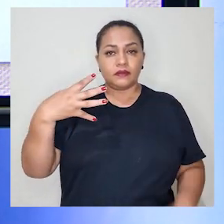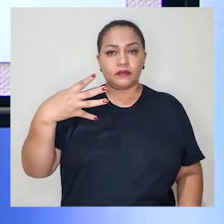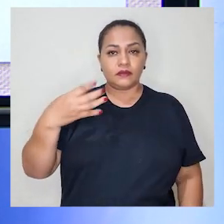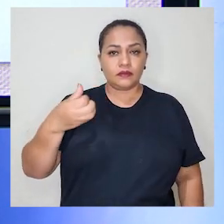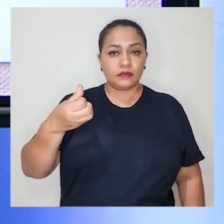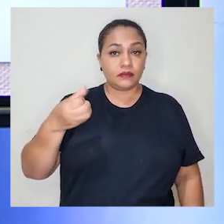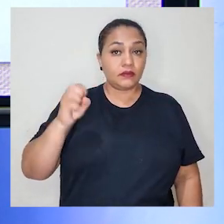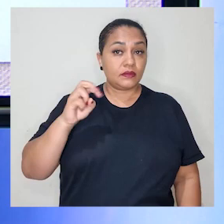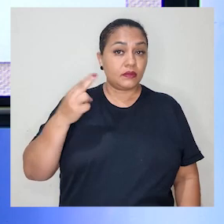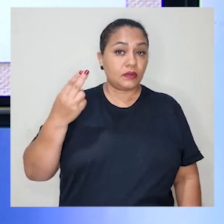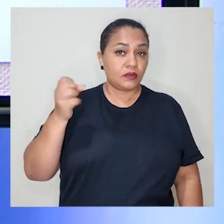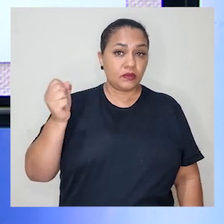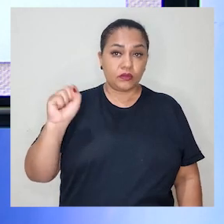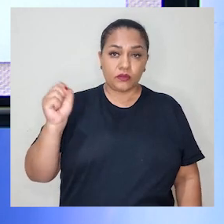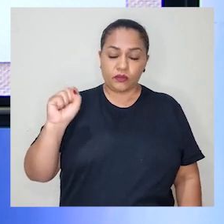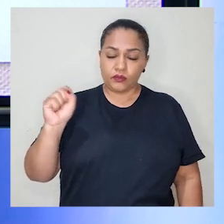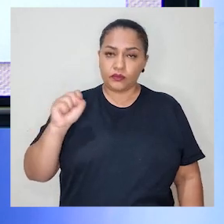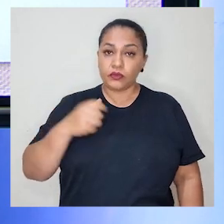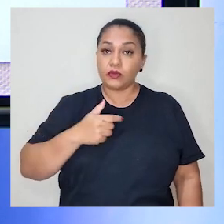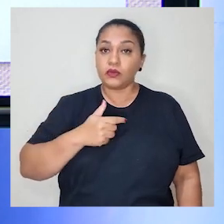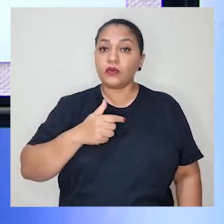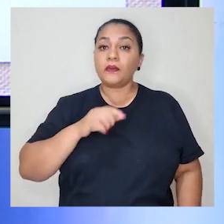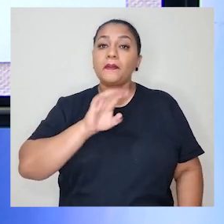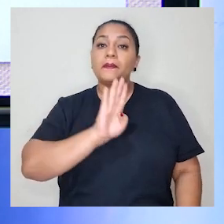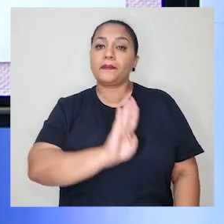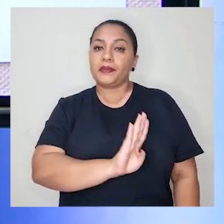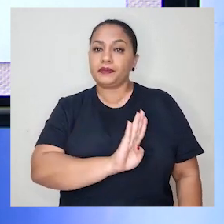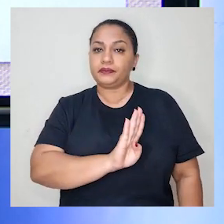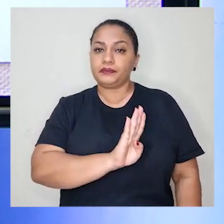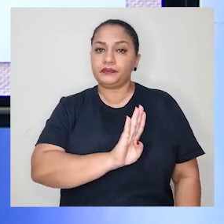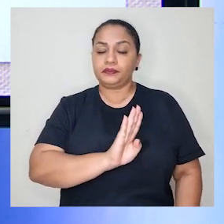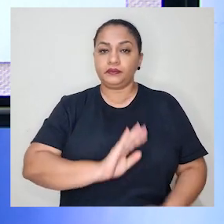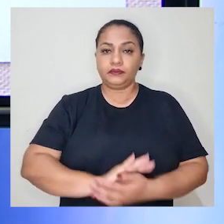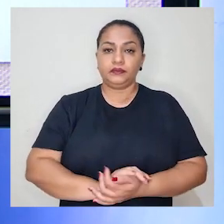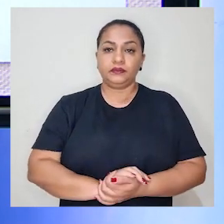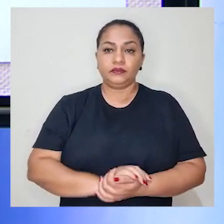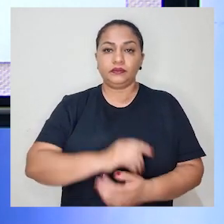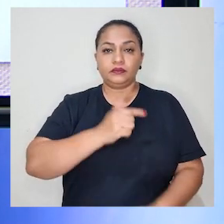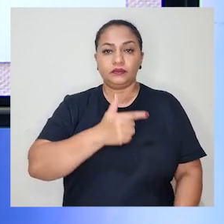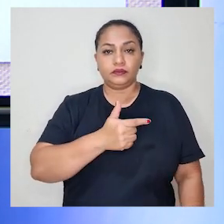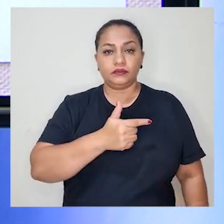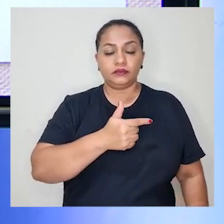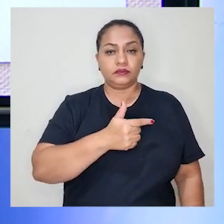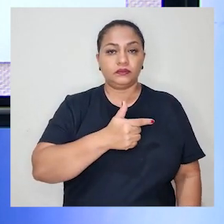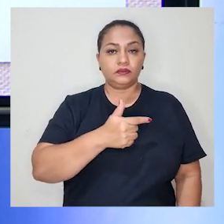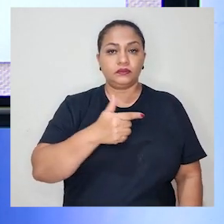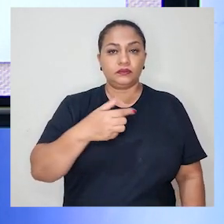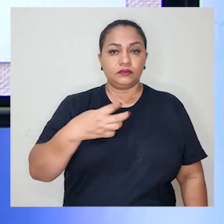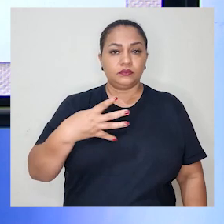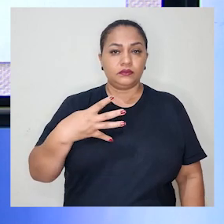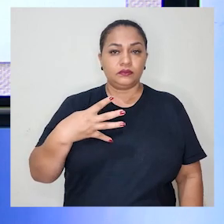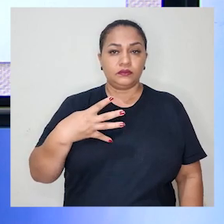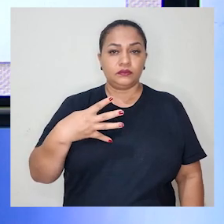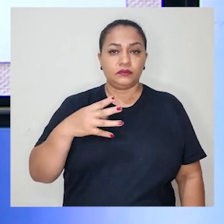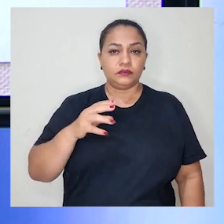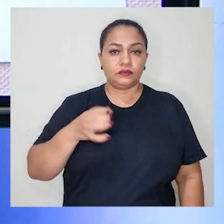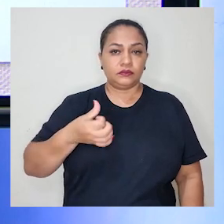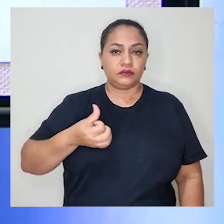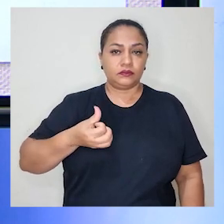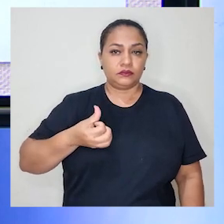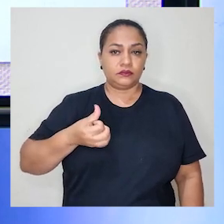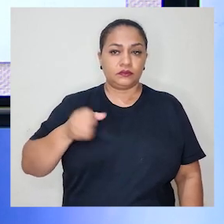6 ou 8. Vamos para a alternativa B. Termina em 2, termina em 4,